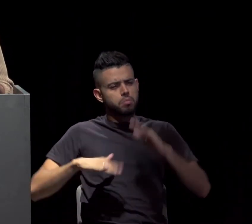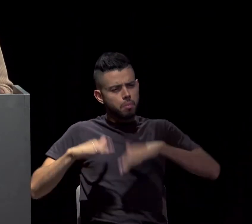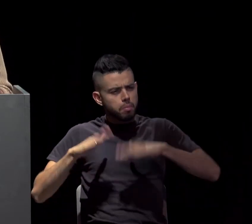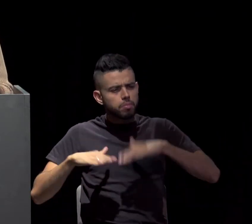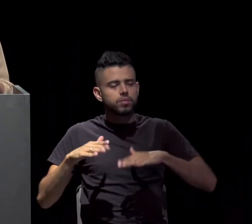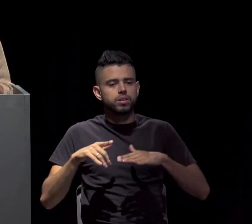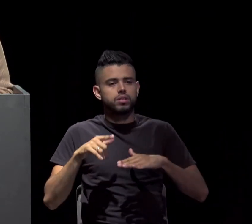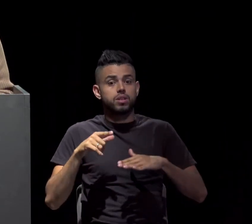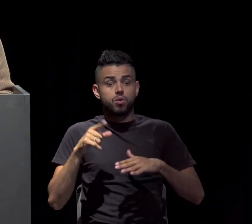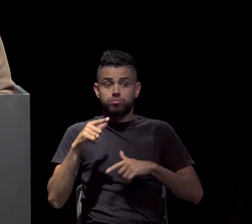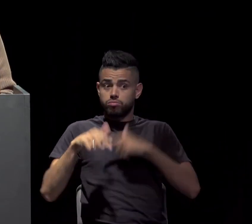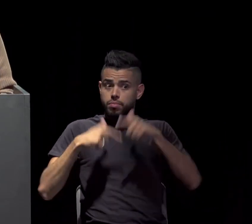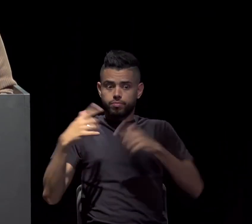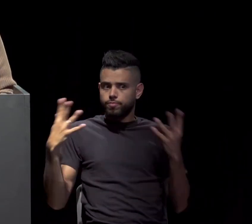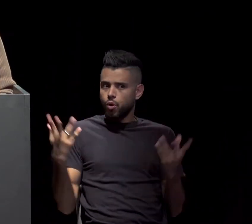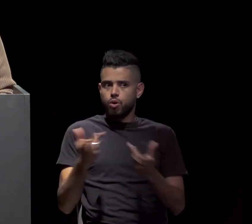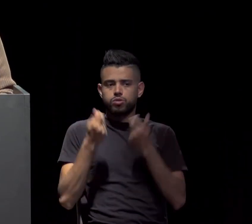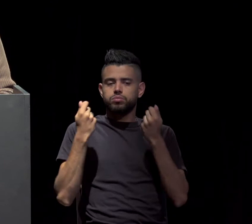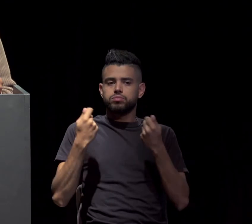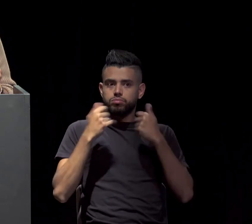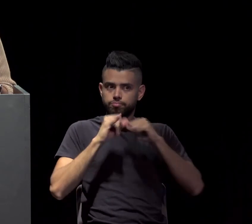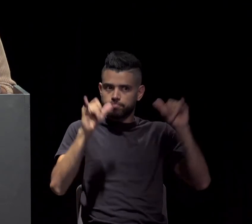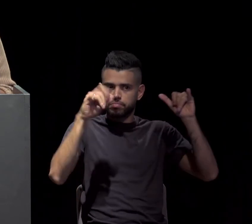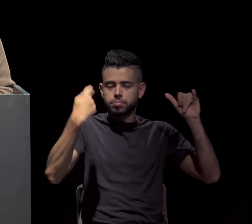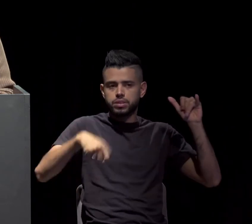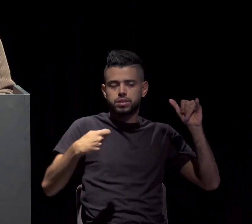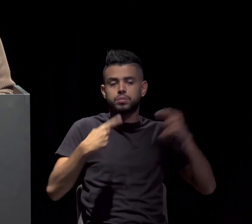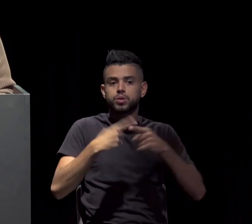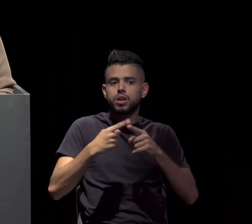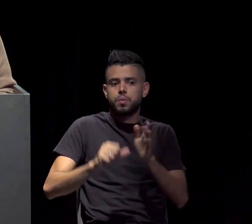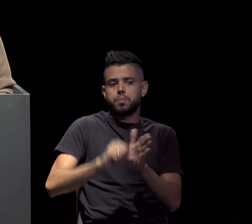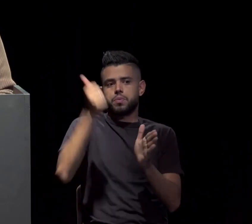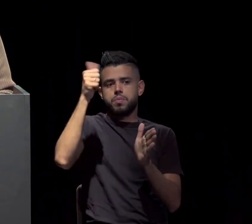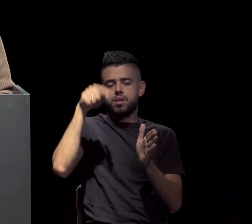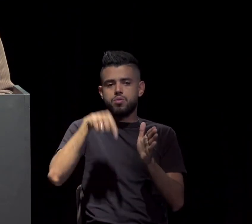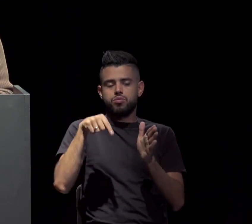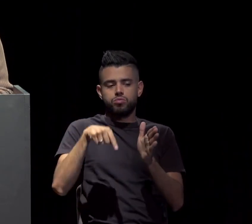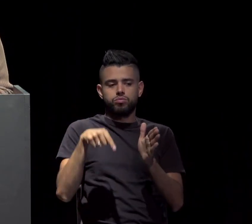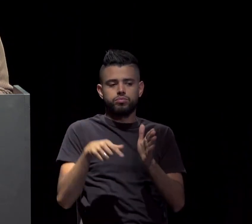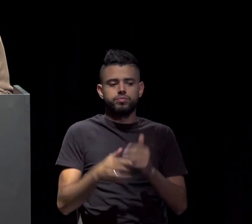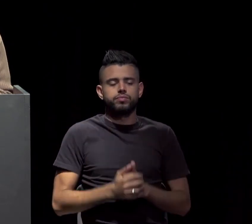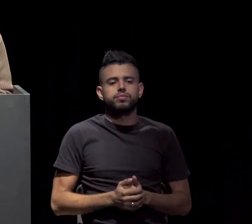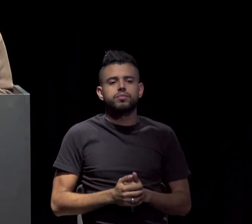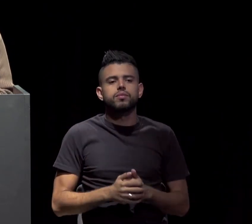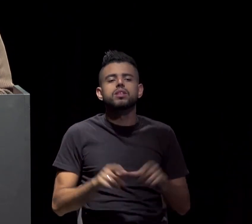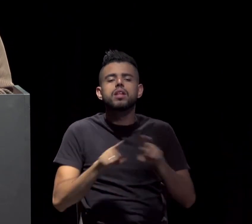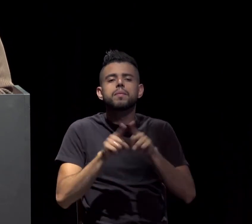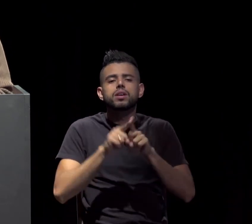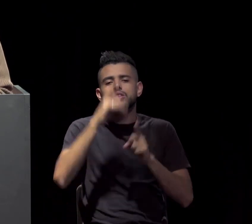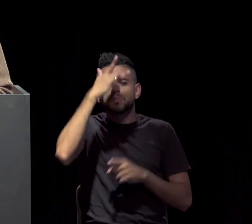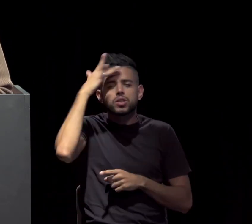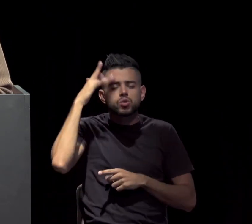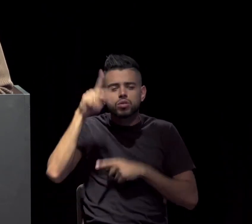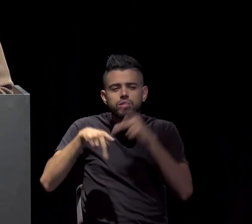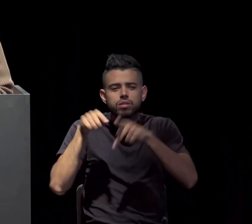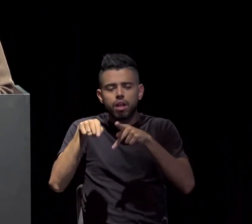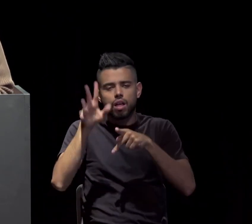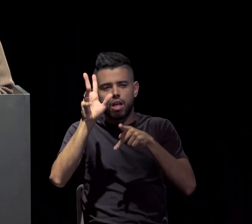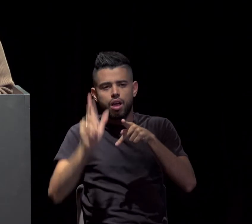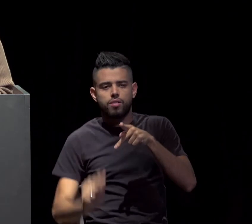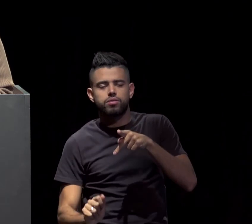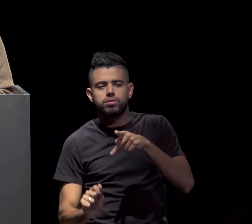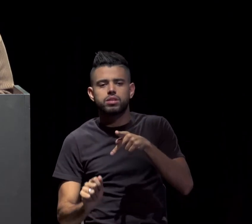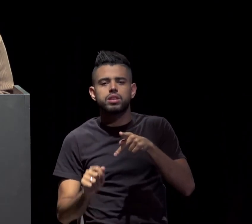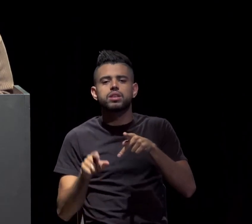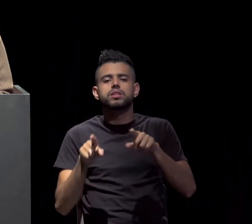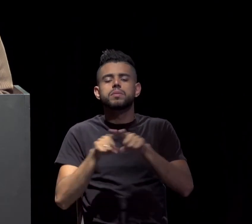publicidade, porque é pioneiro. Outra prática, por exemplo, os afrodescendentes se enfronharam muito no universo das